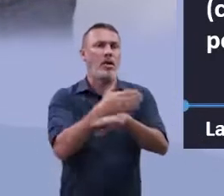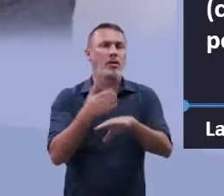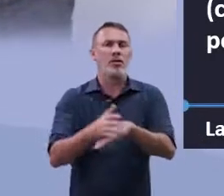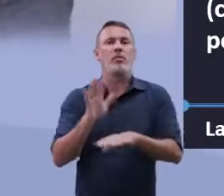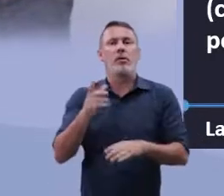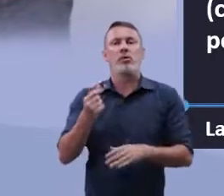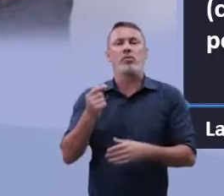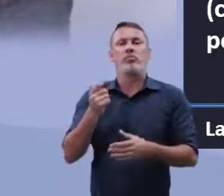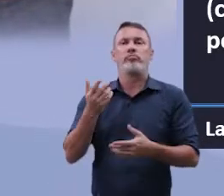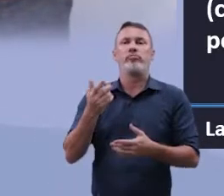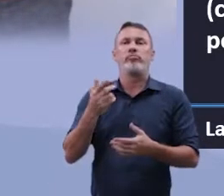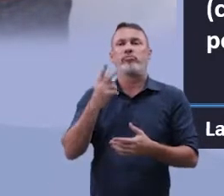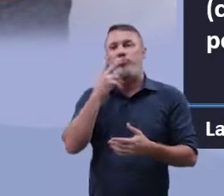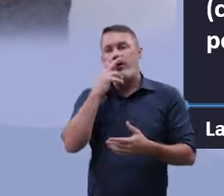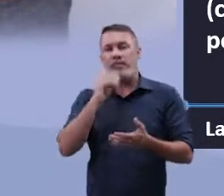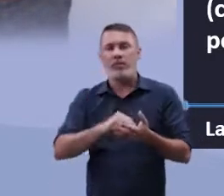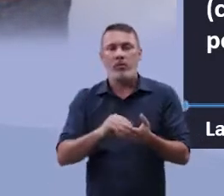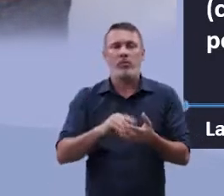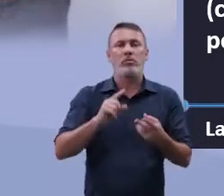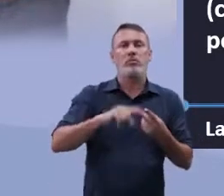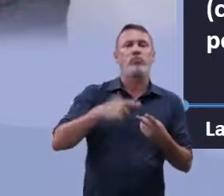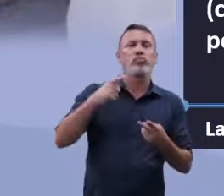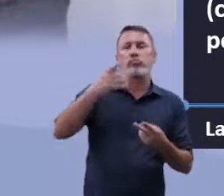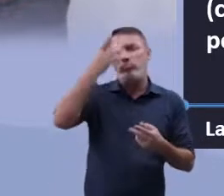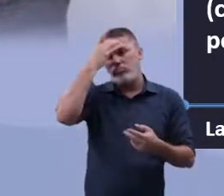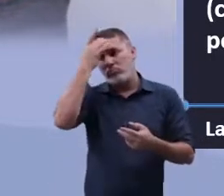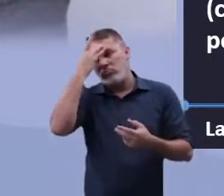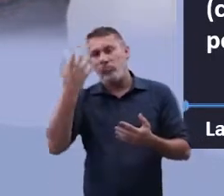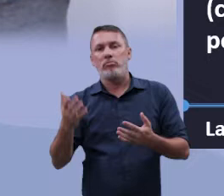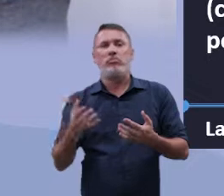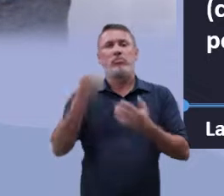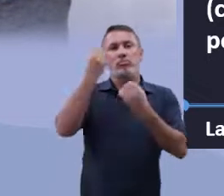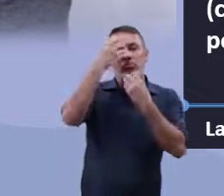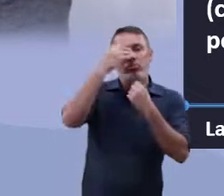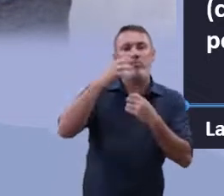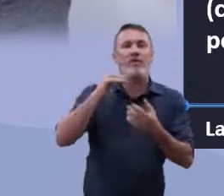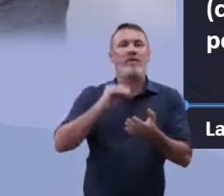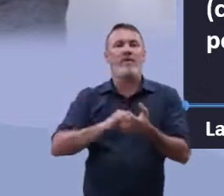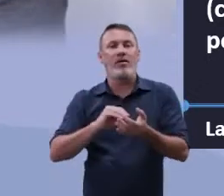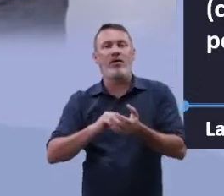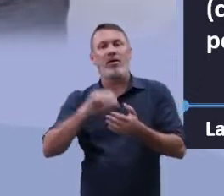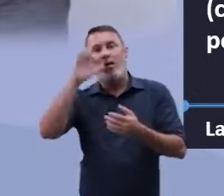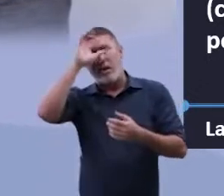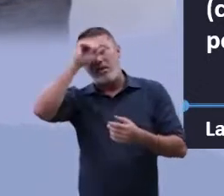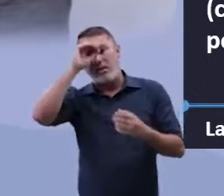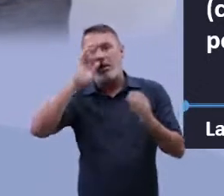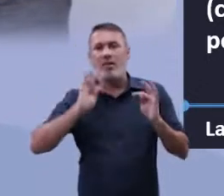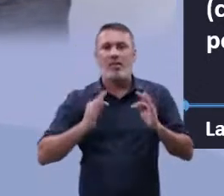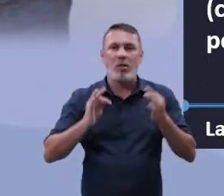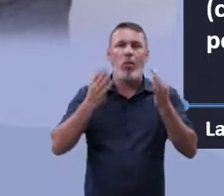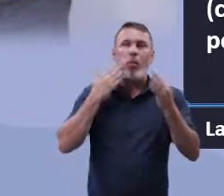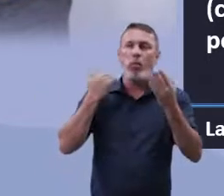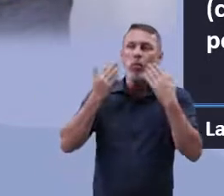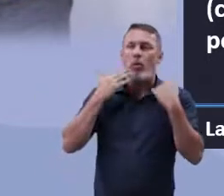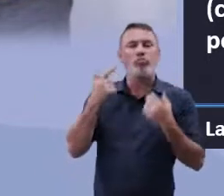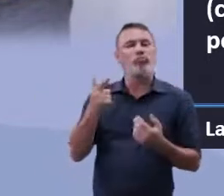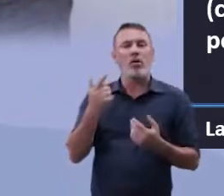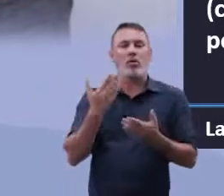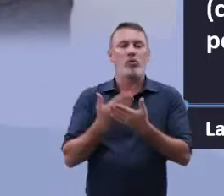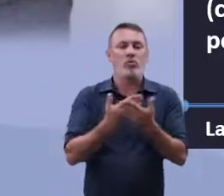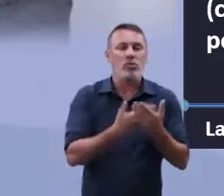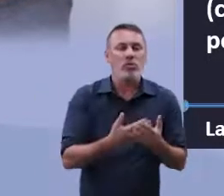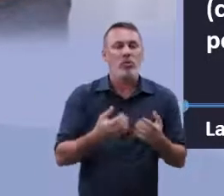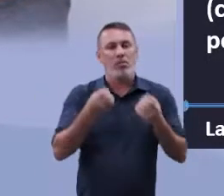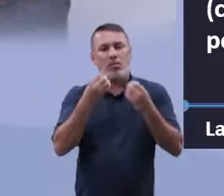cognitivo. Ou seja, não teve um processo educativo, uma educação tecnológica no seu tempo de estudos, ou não teve educação